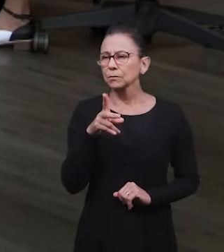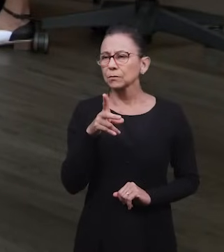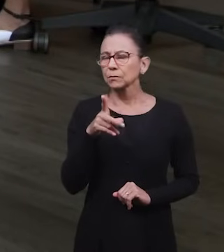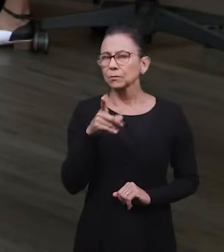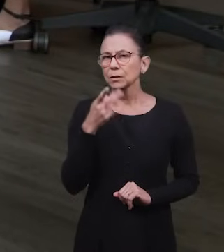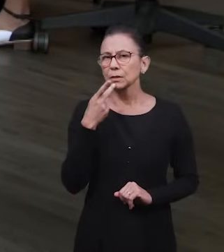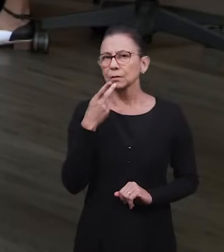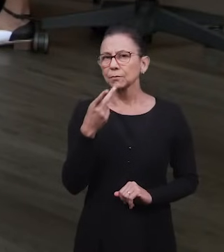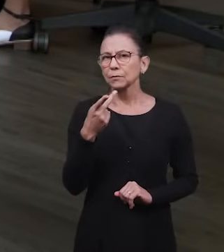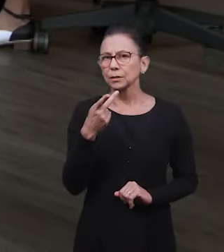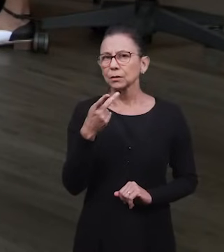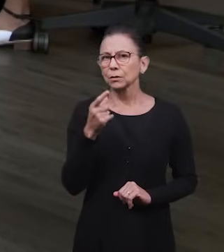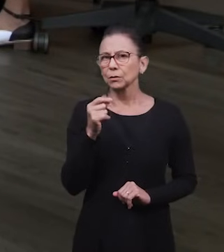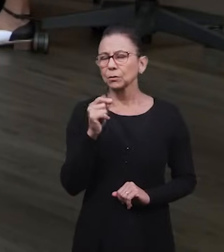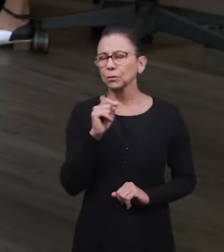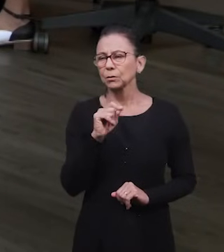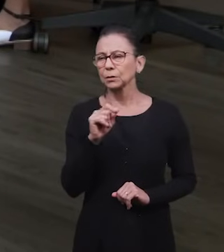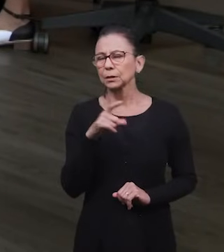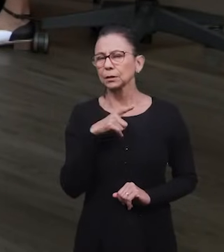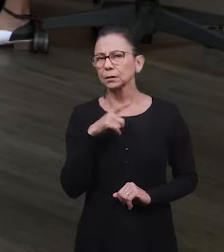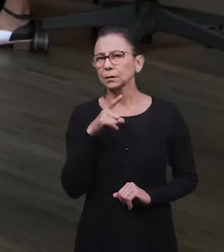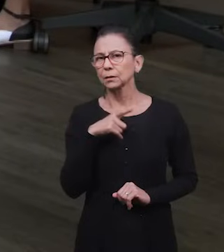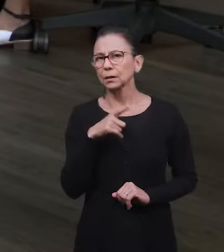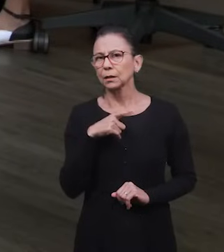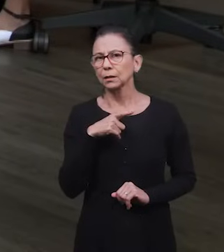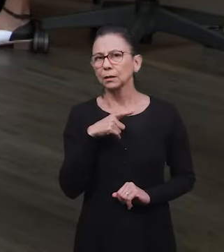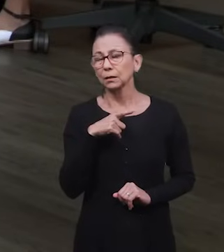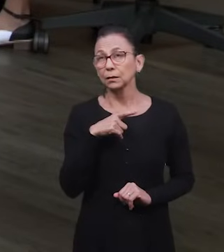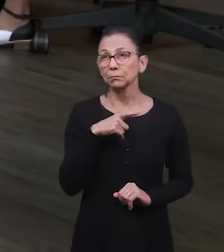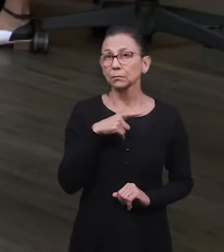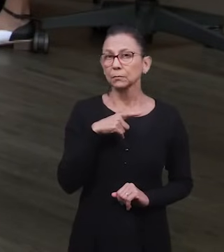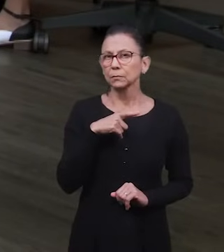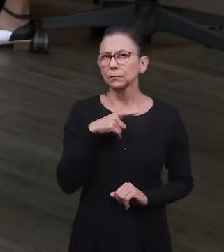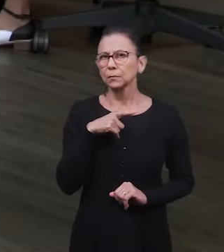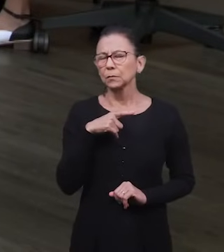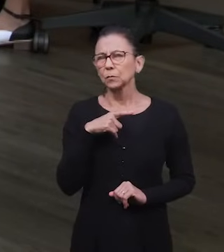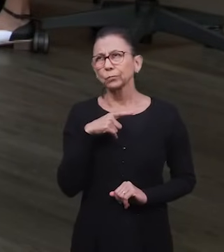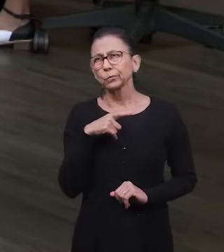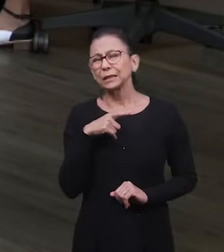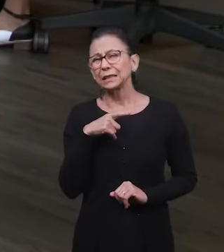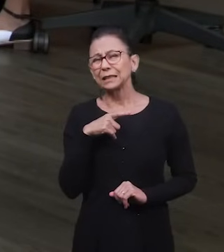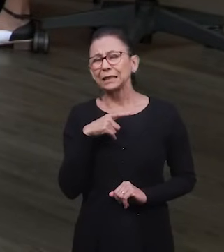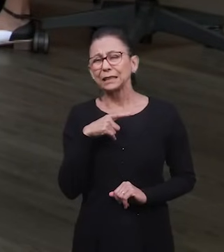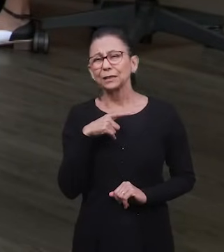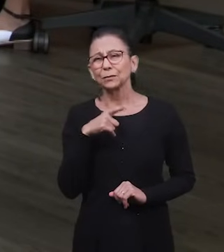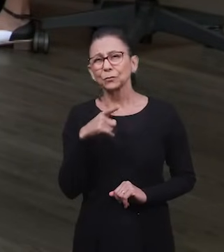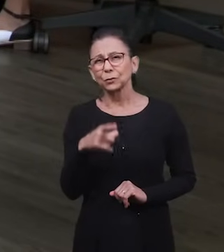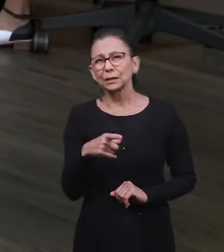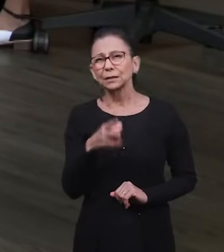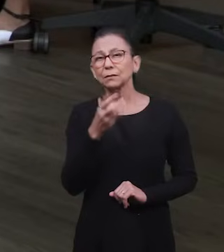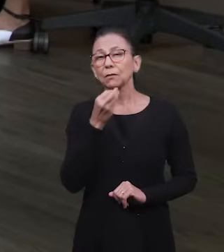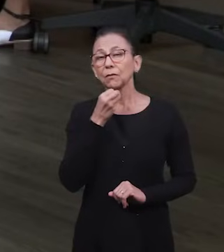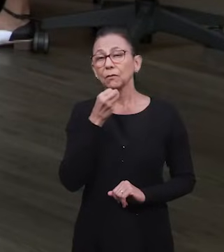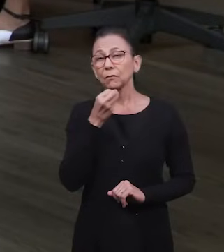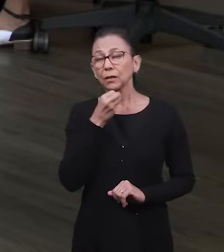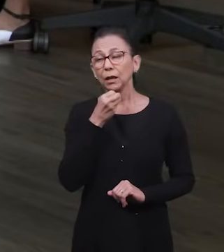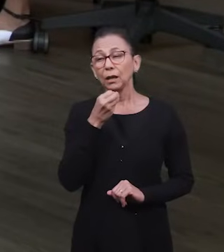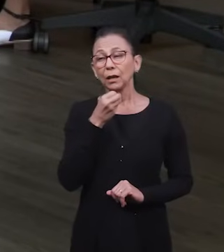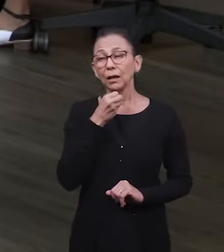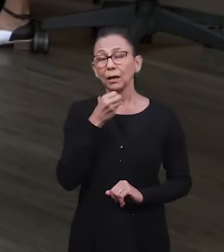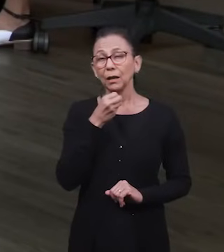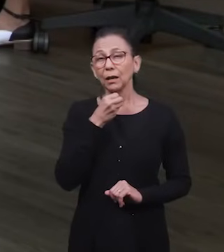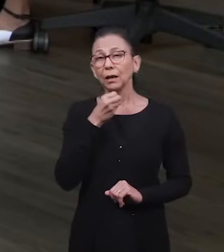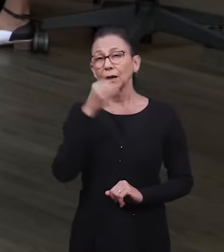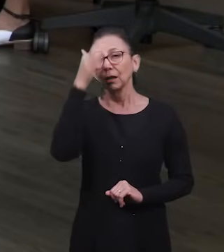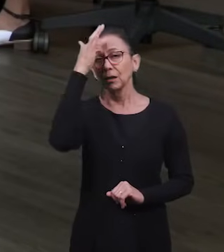antes que existe um processo de esfriamento, existe um processo